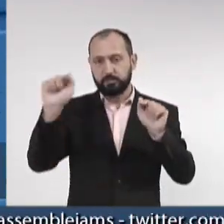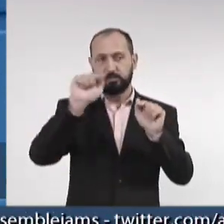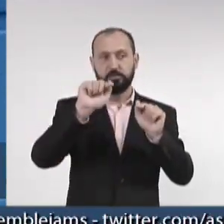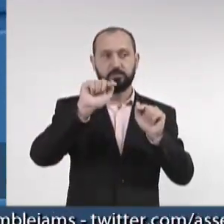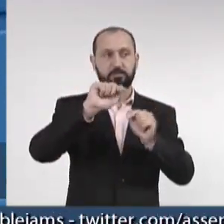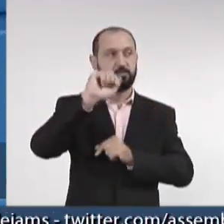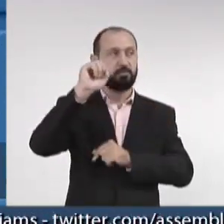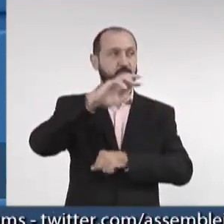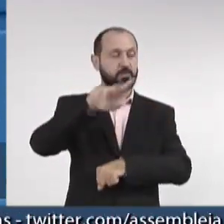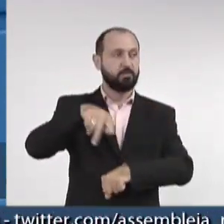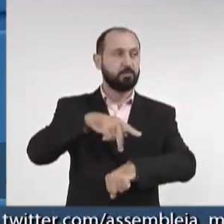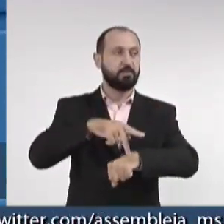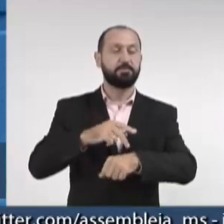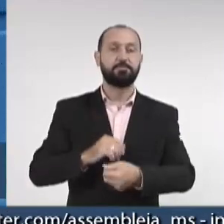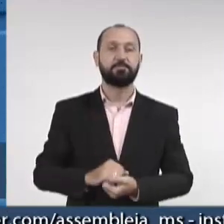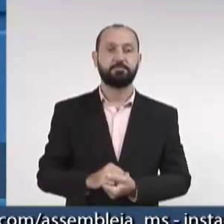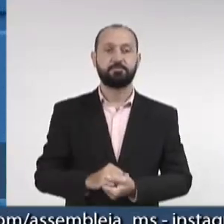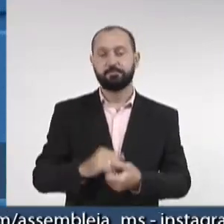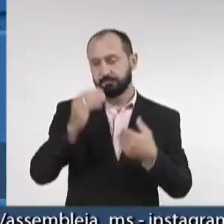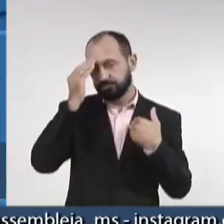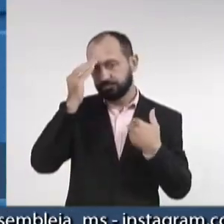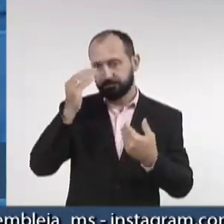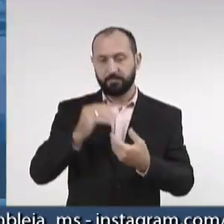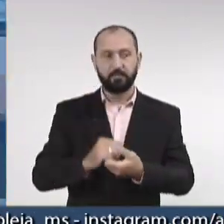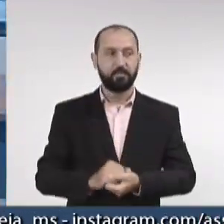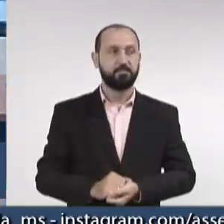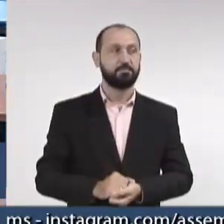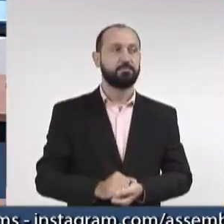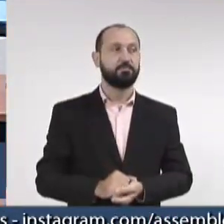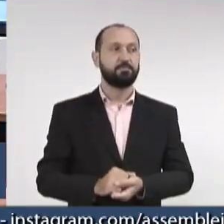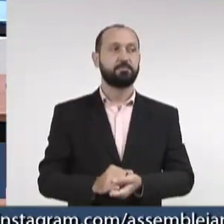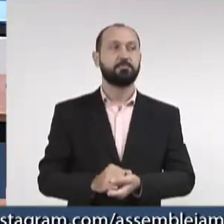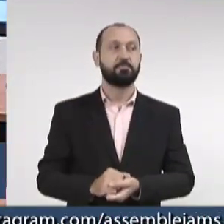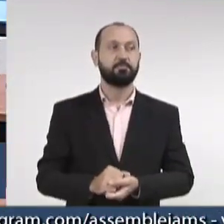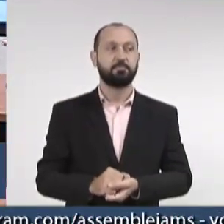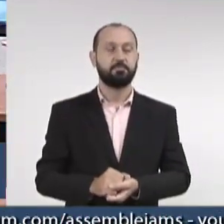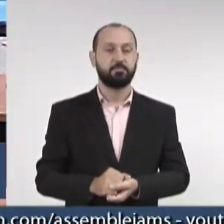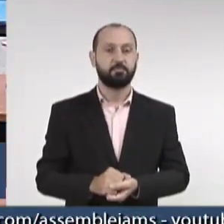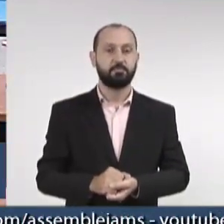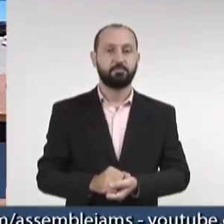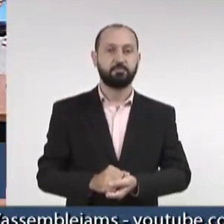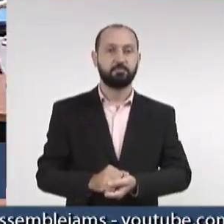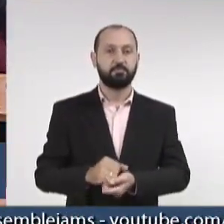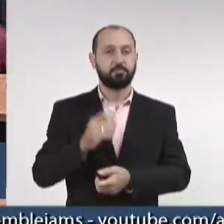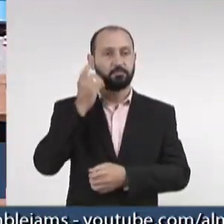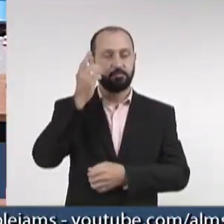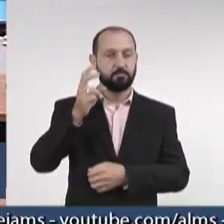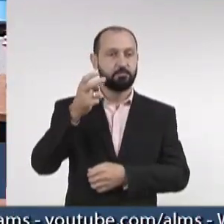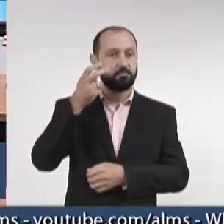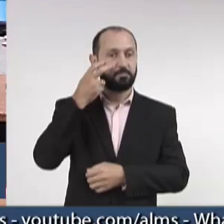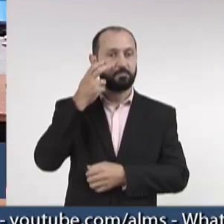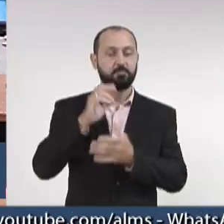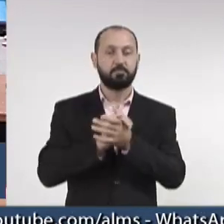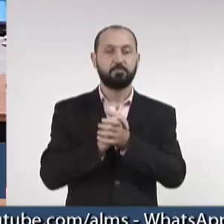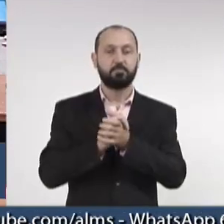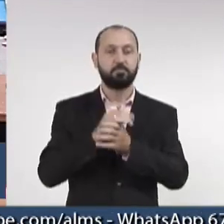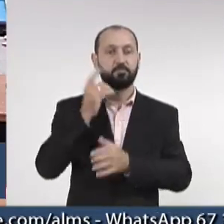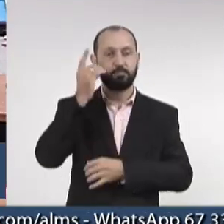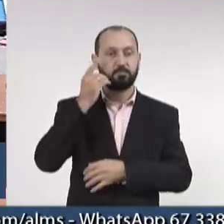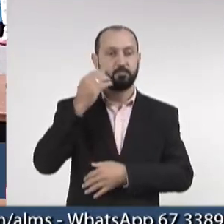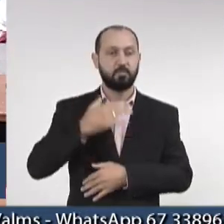fui entender o que era o CIMI, eu queria entender, porque quando me falava do CIMI,